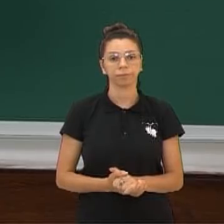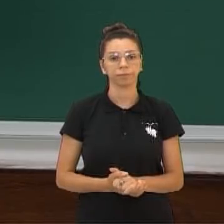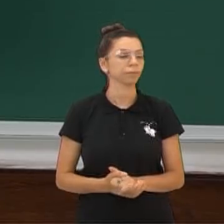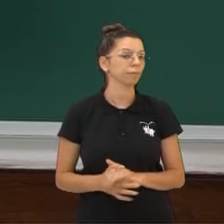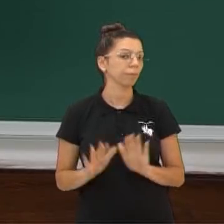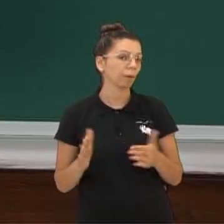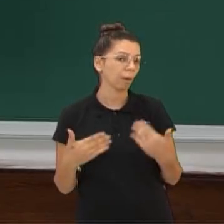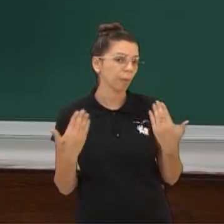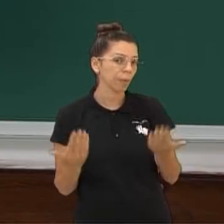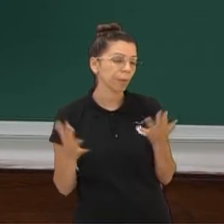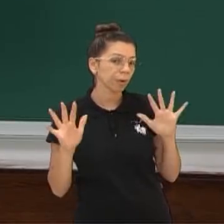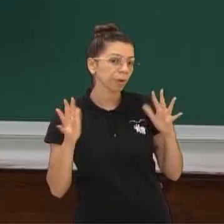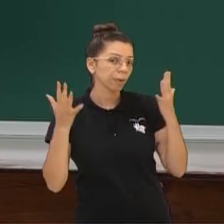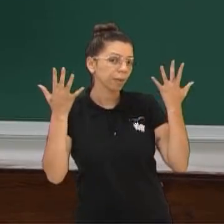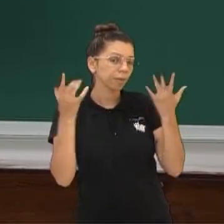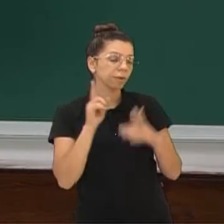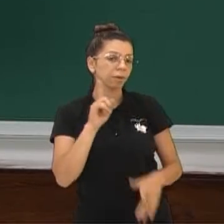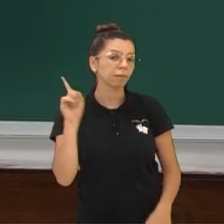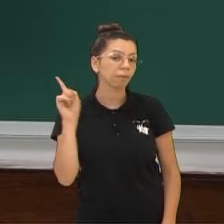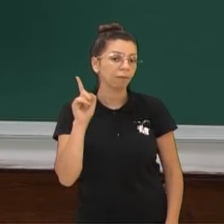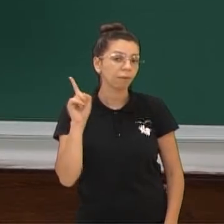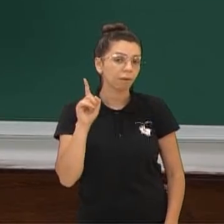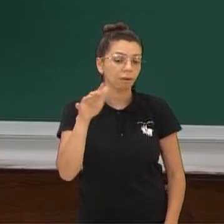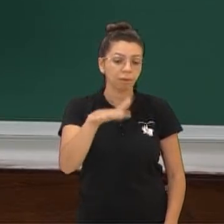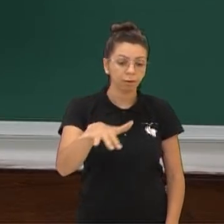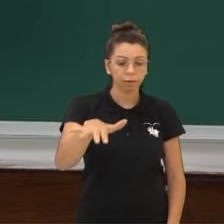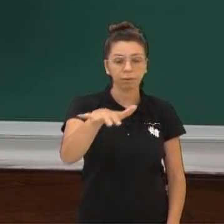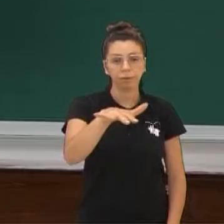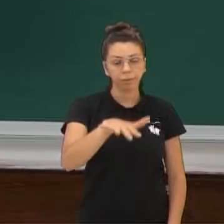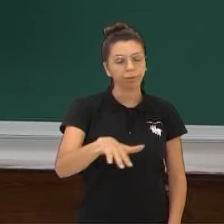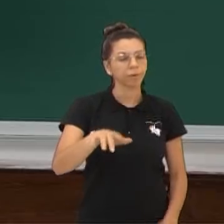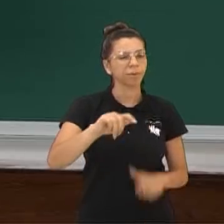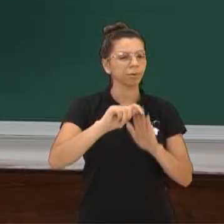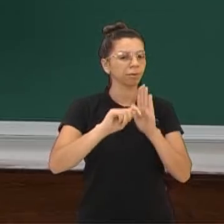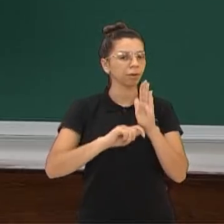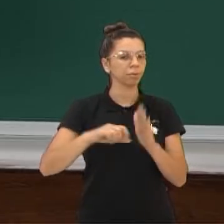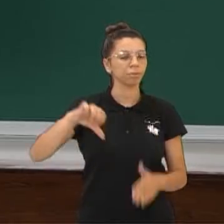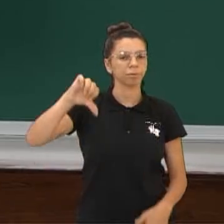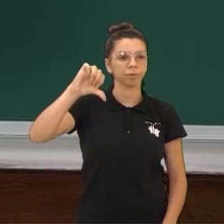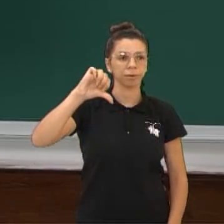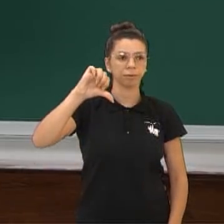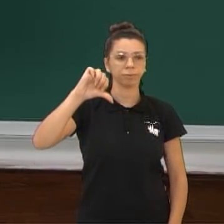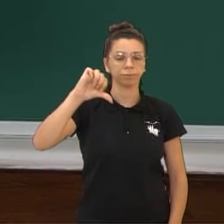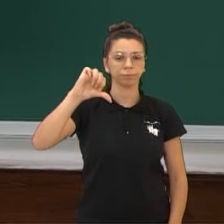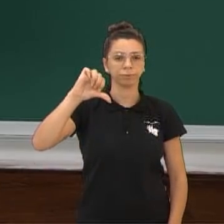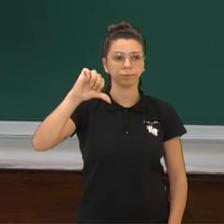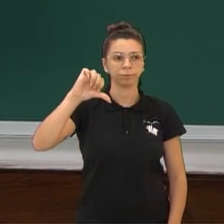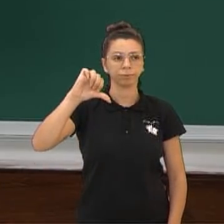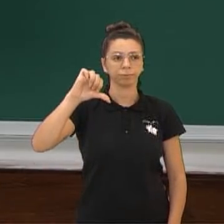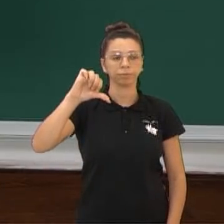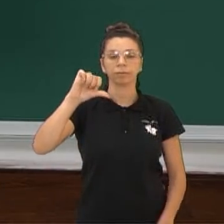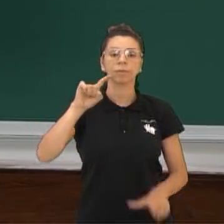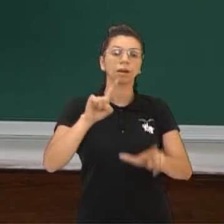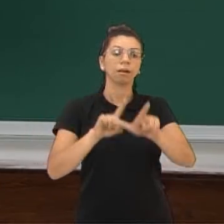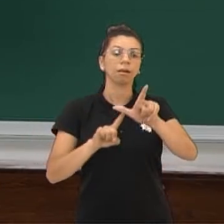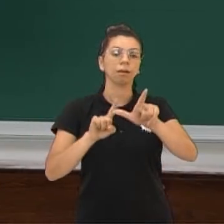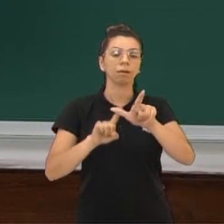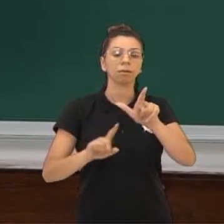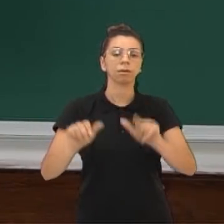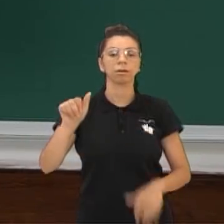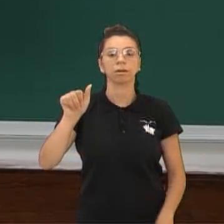que aconteceu, então, na Grã-Bretanha lá no século 9? Letter A, the full flowering